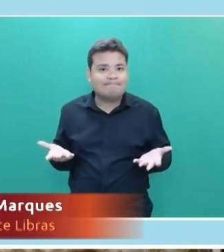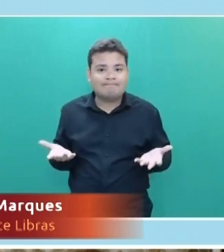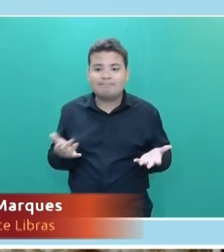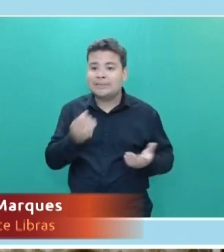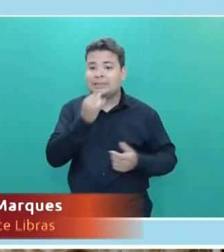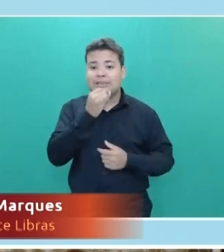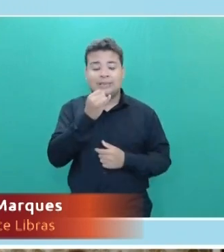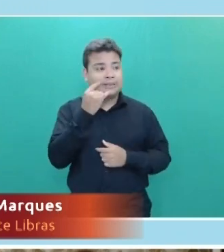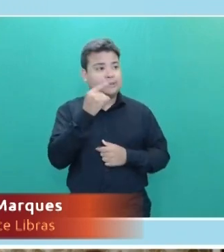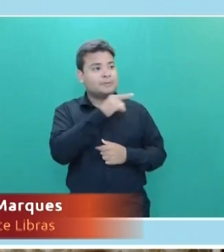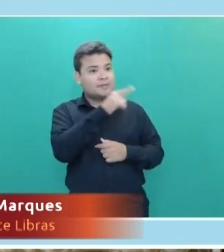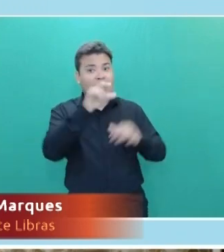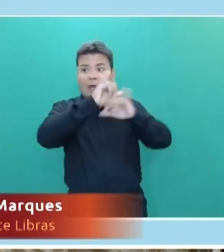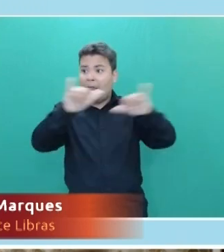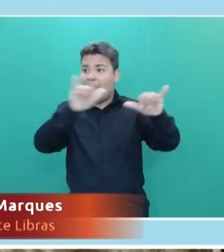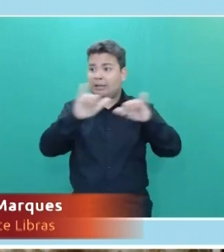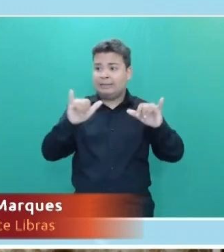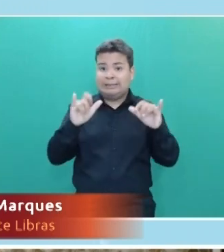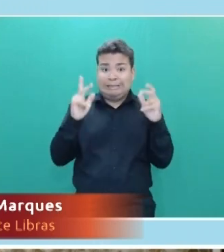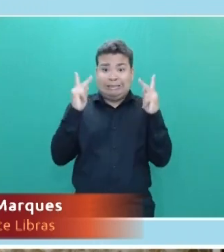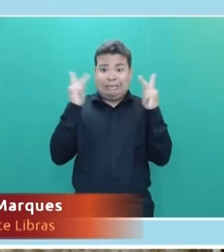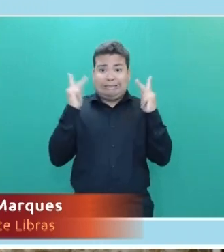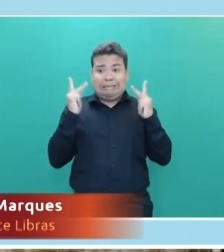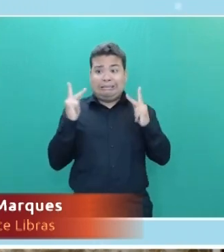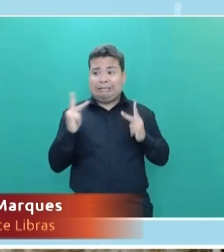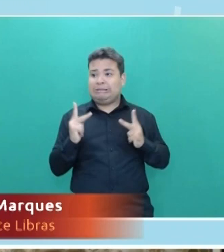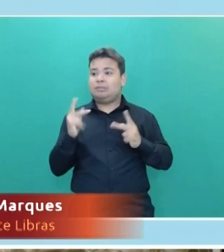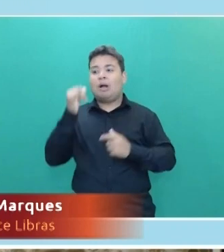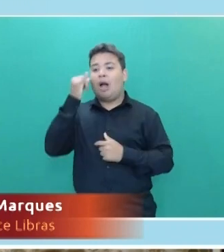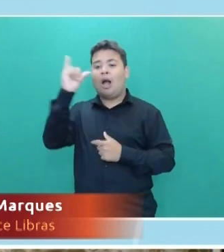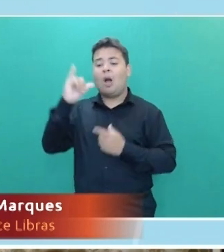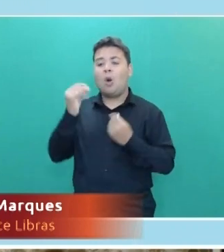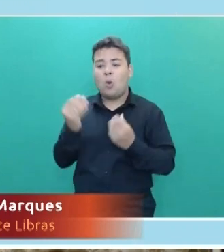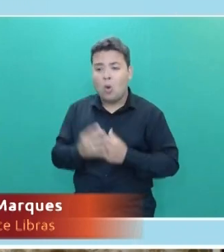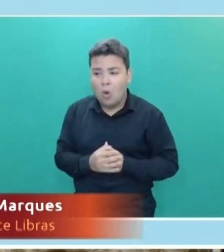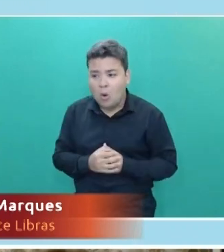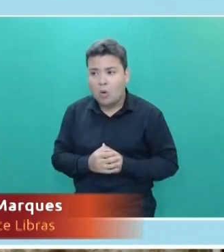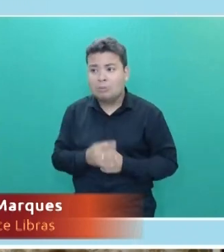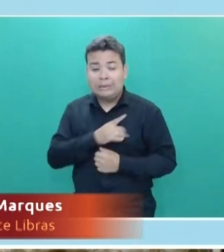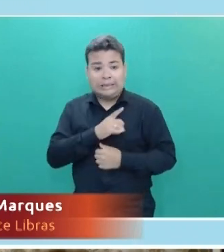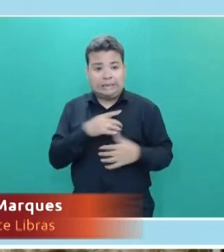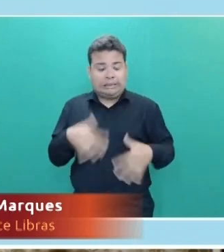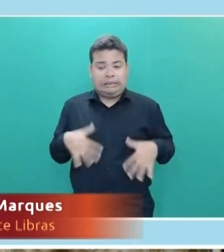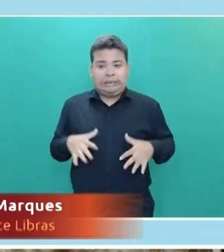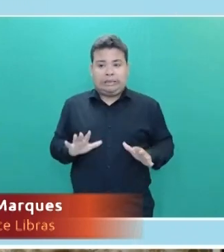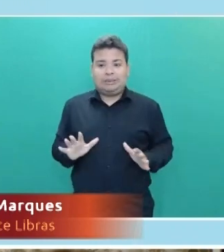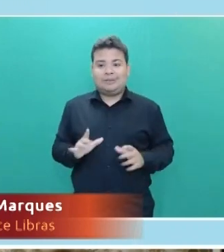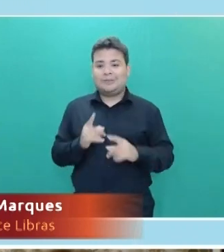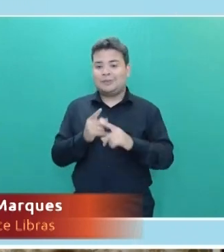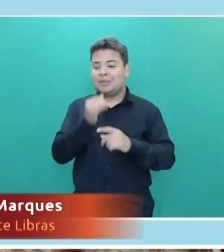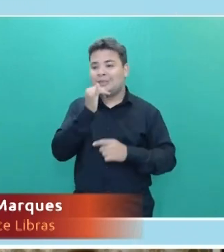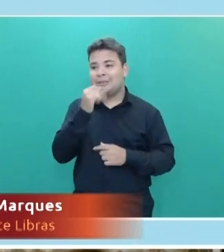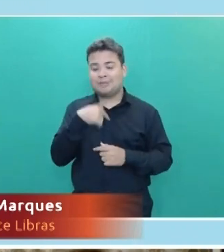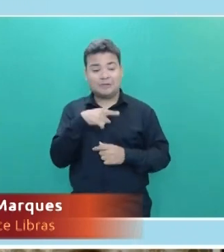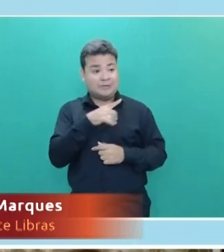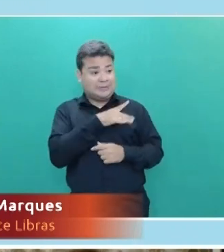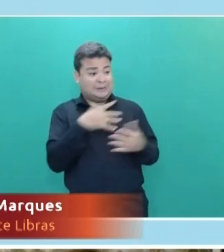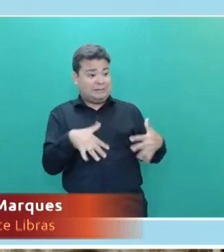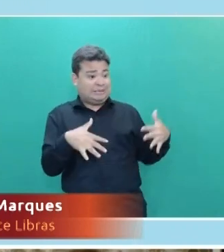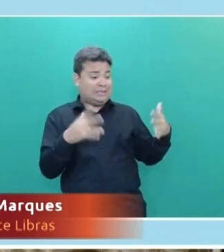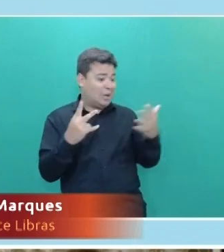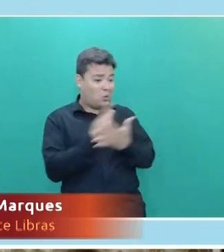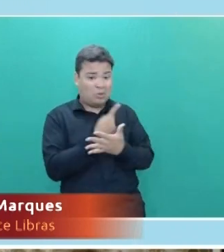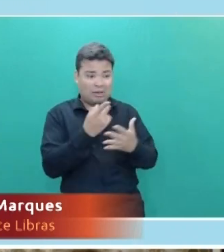nesse pânico, né? Porque é muito complicado você retirar um filho da escola por medo de que aconteça um ataque,